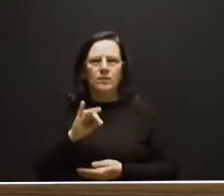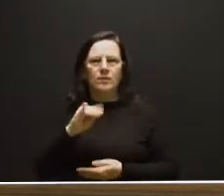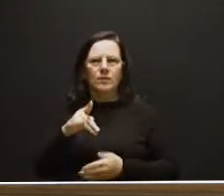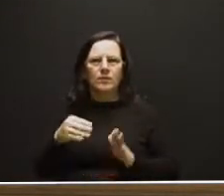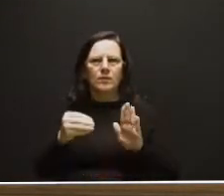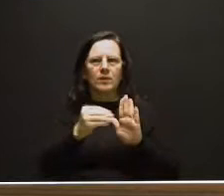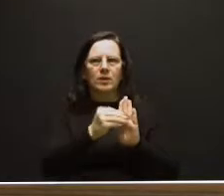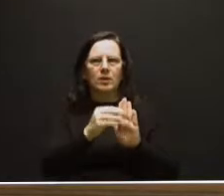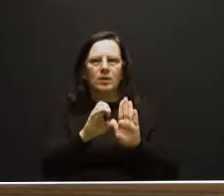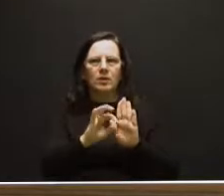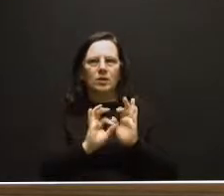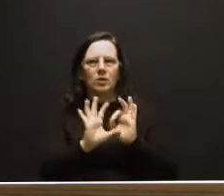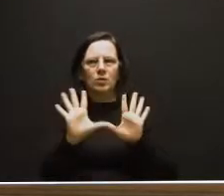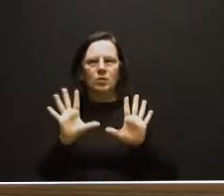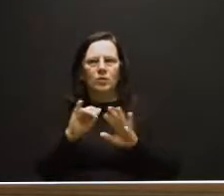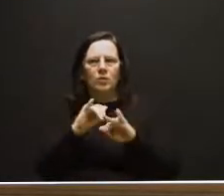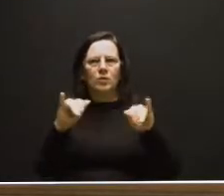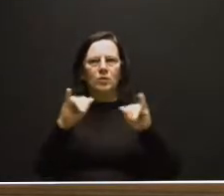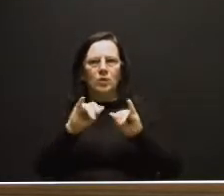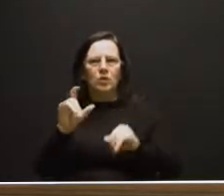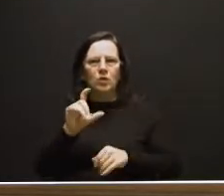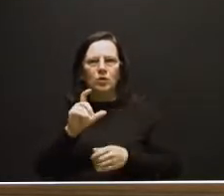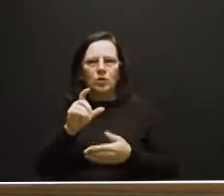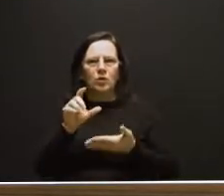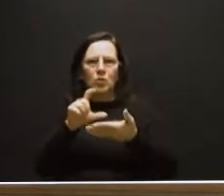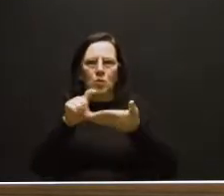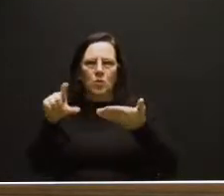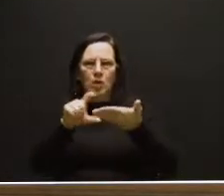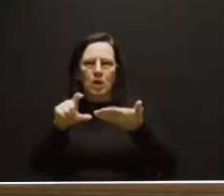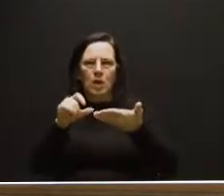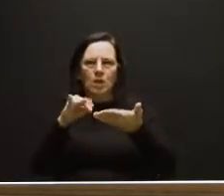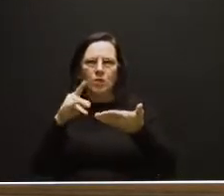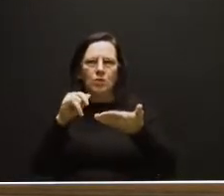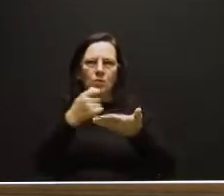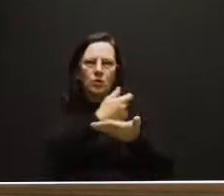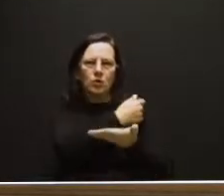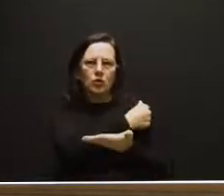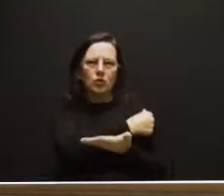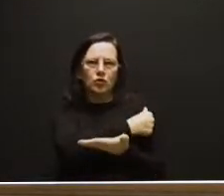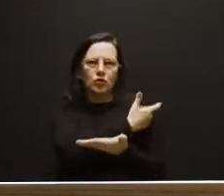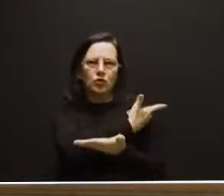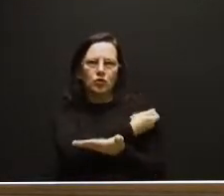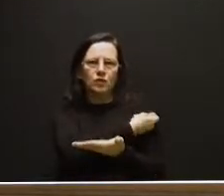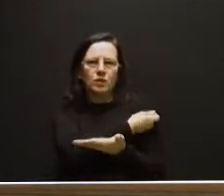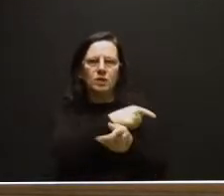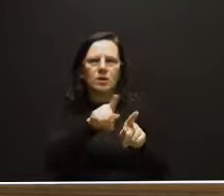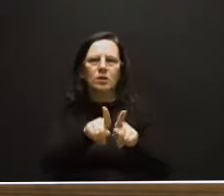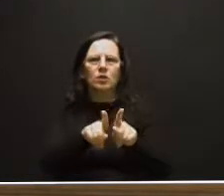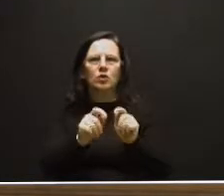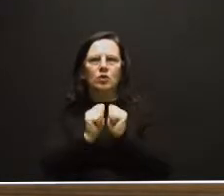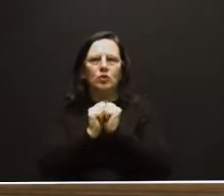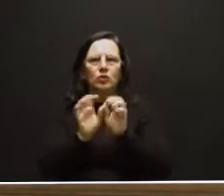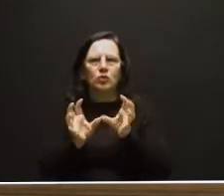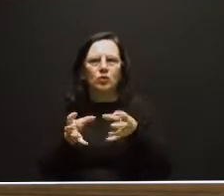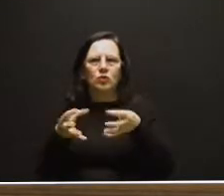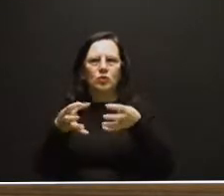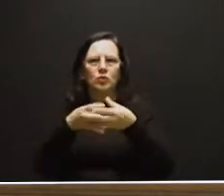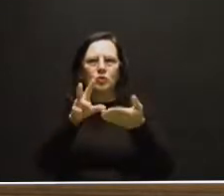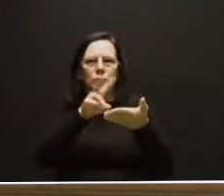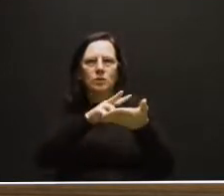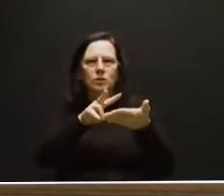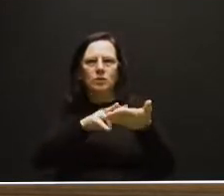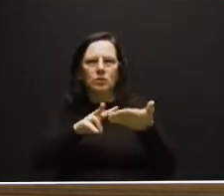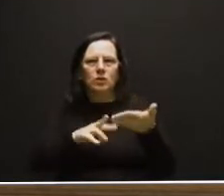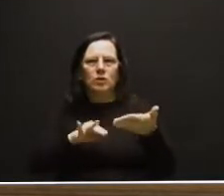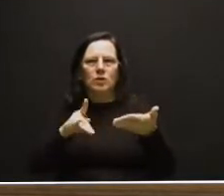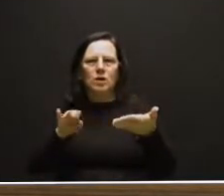dispõe sobre a informatização do cartão de vacinação e dá outras providências assim nos aspectos que cabe a essas comissões análise o